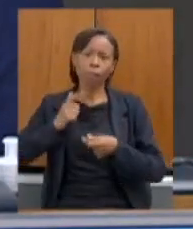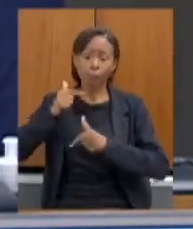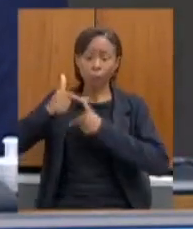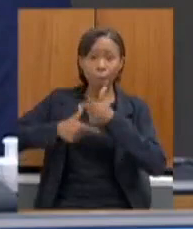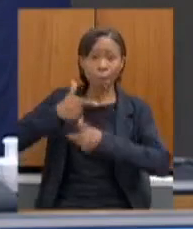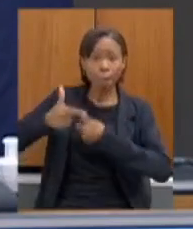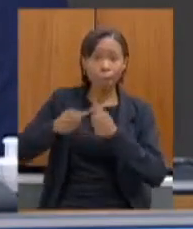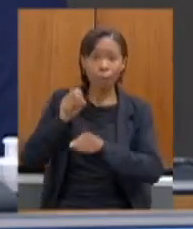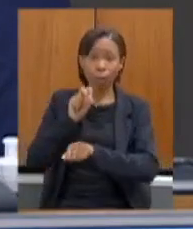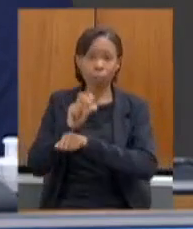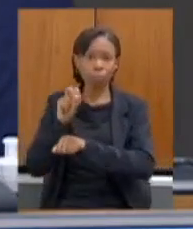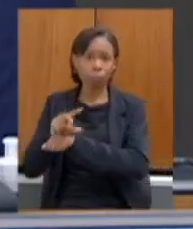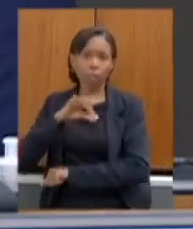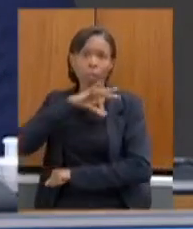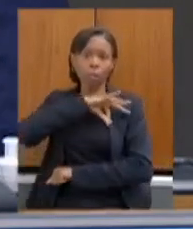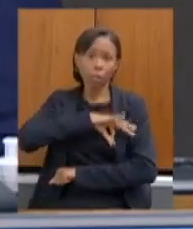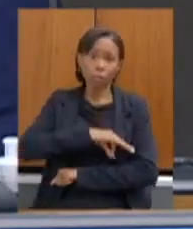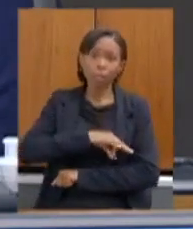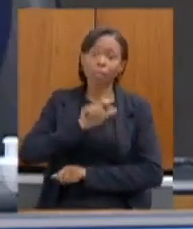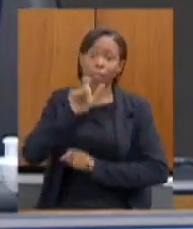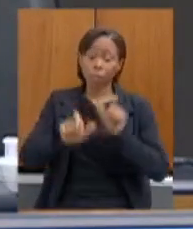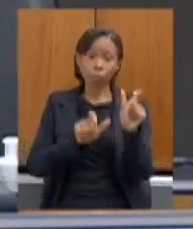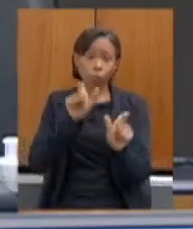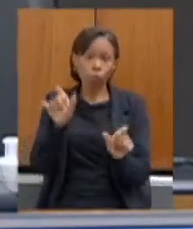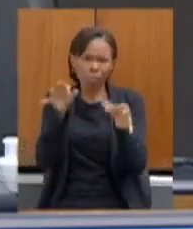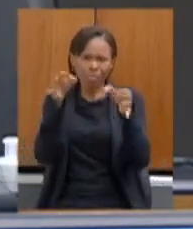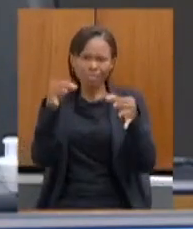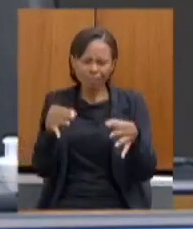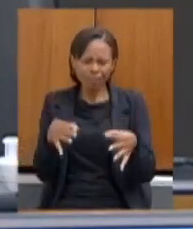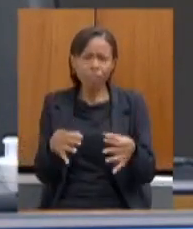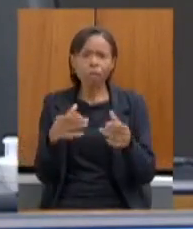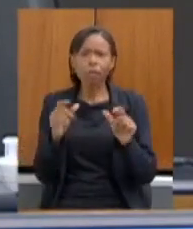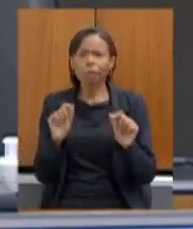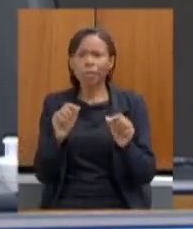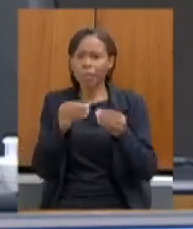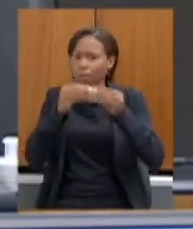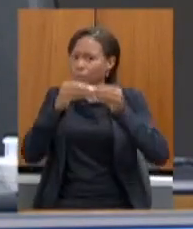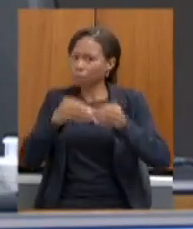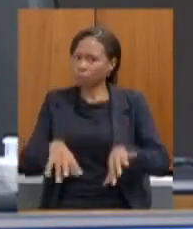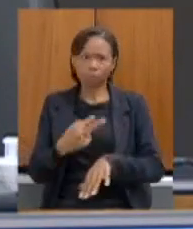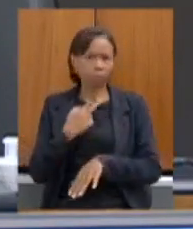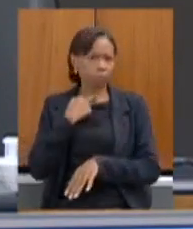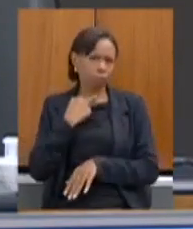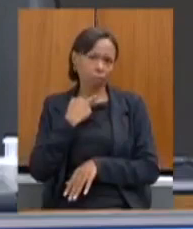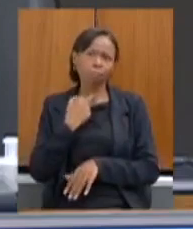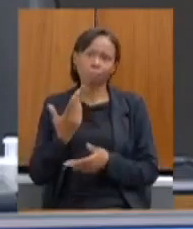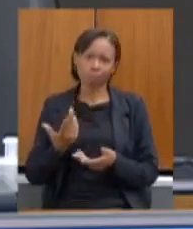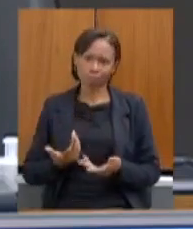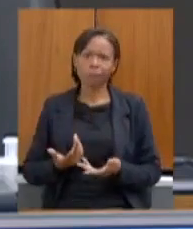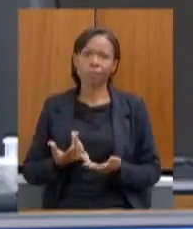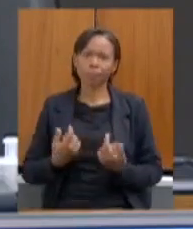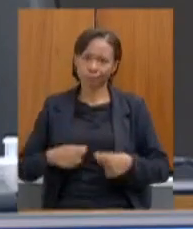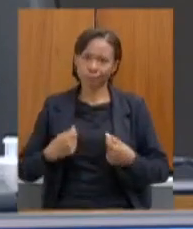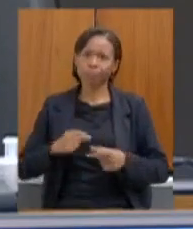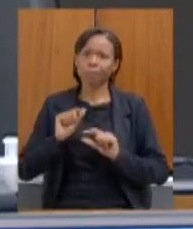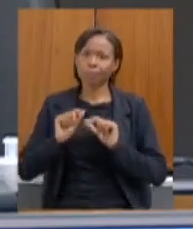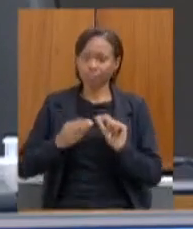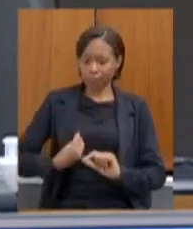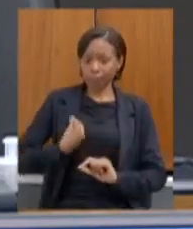renda, a dignidade das pessoas não pode afetar a vida delas, de modo que a gente